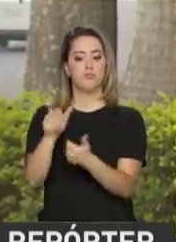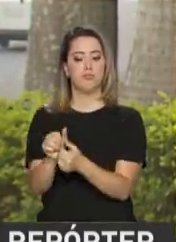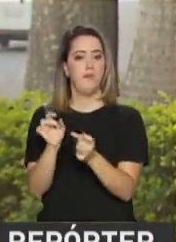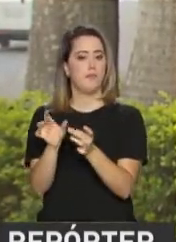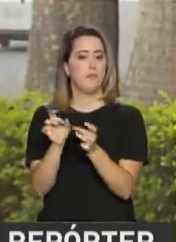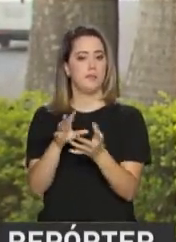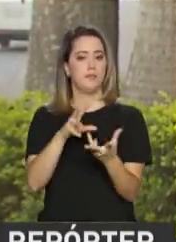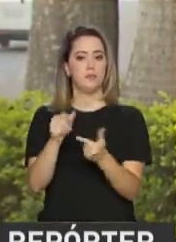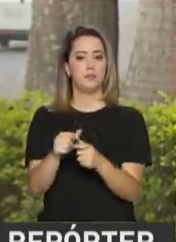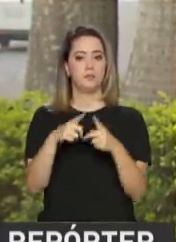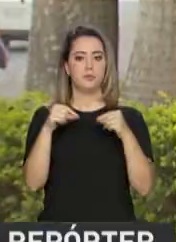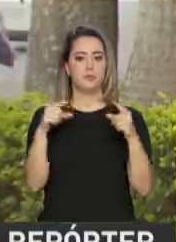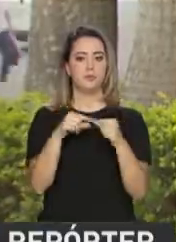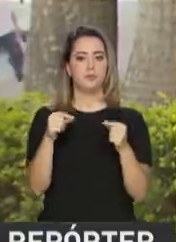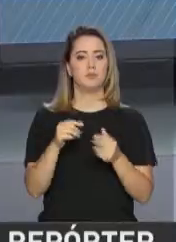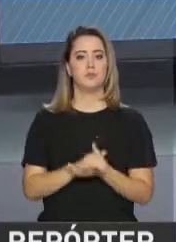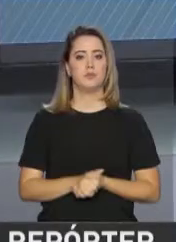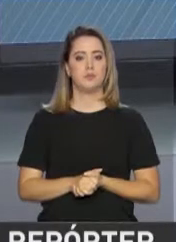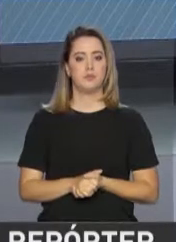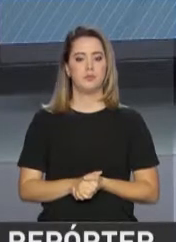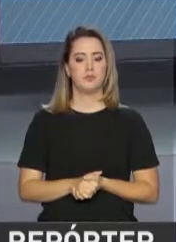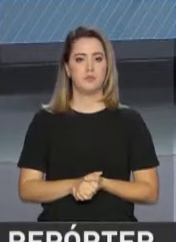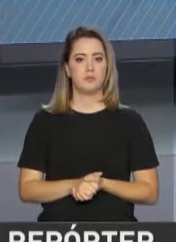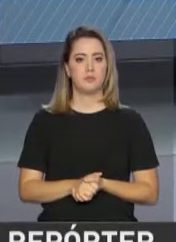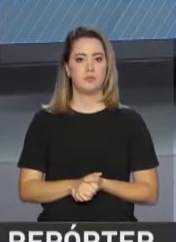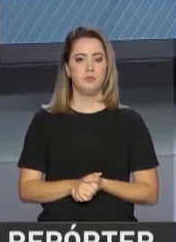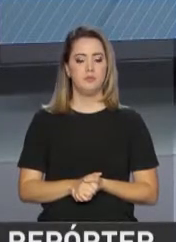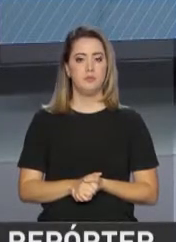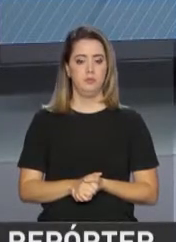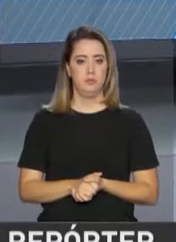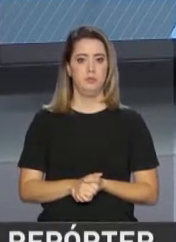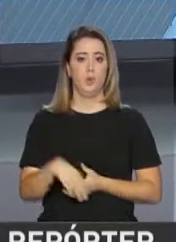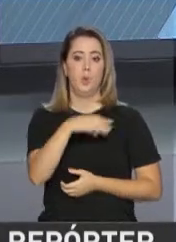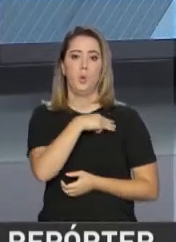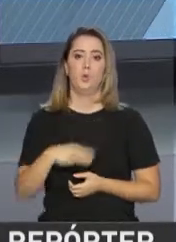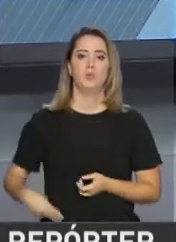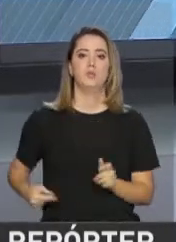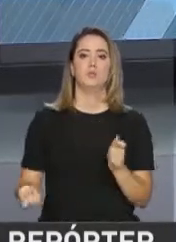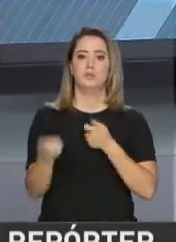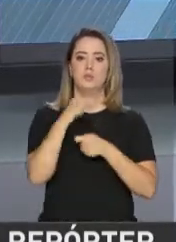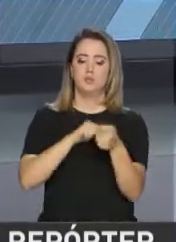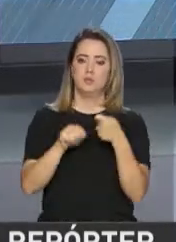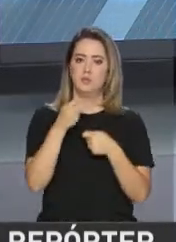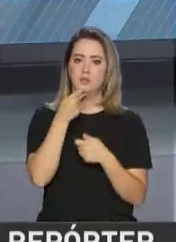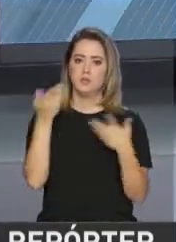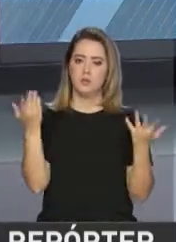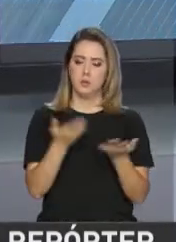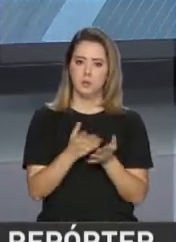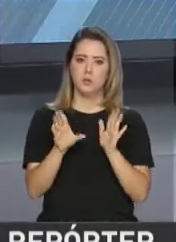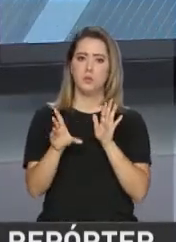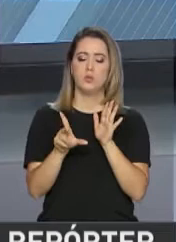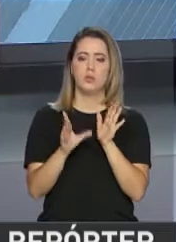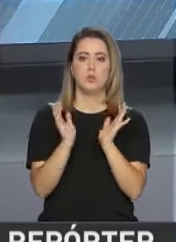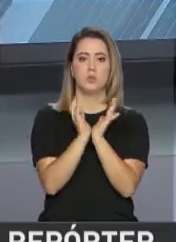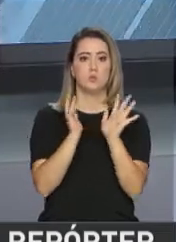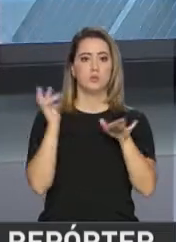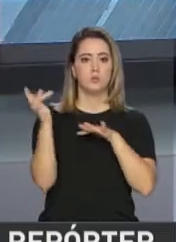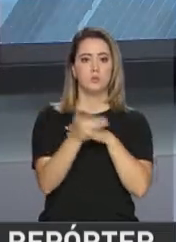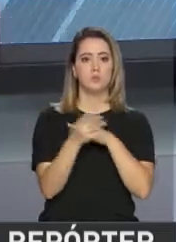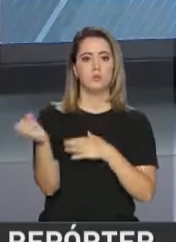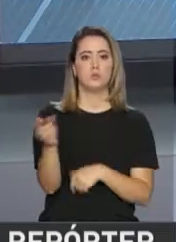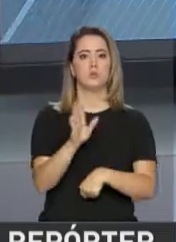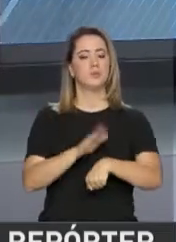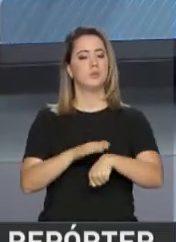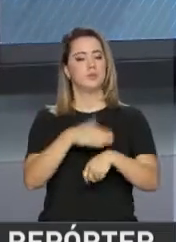de brasília pablo mudinho o ministro da fazenda e henrique meirelles comentou hoje pelas redes sociais o novo momento